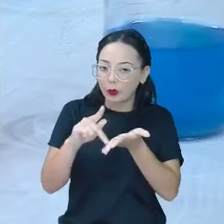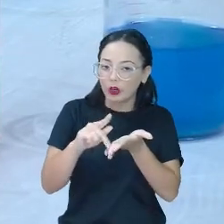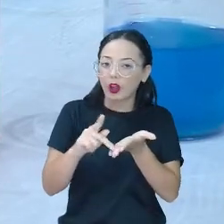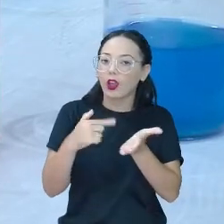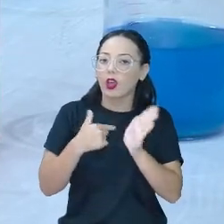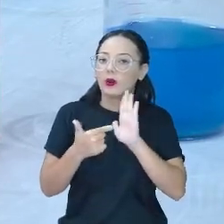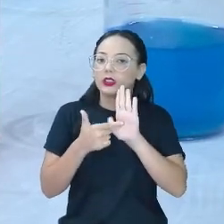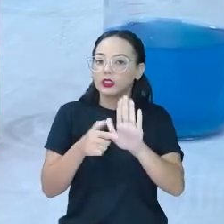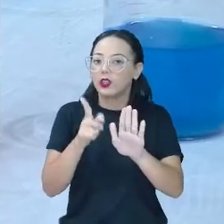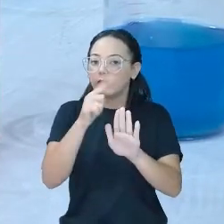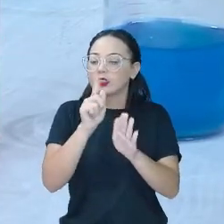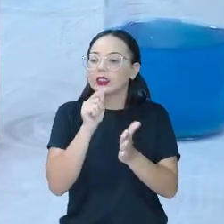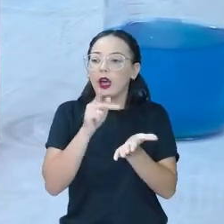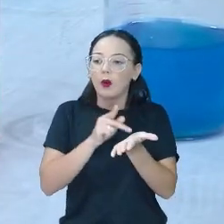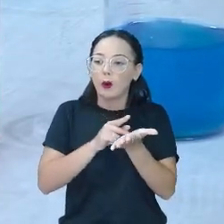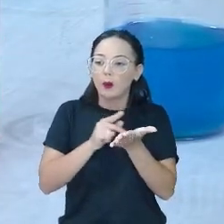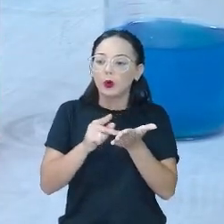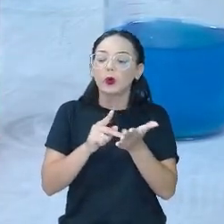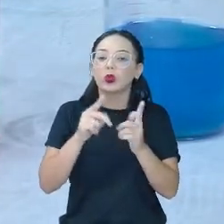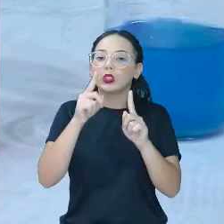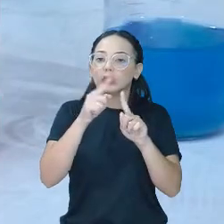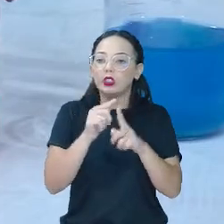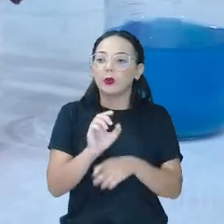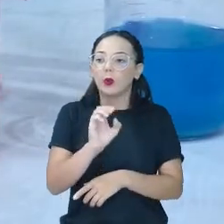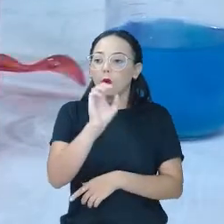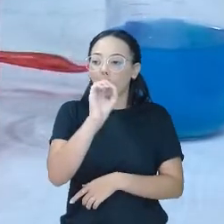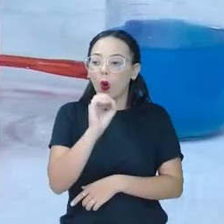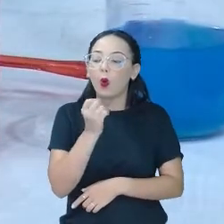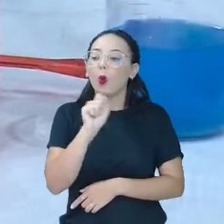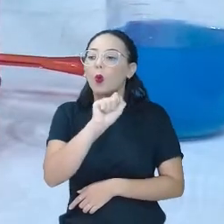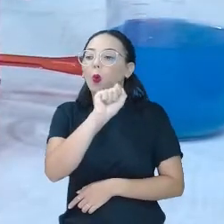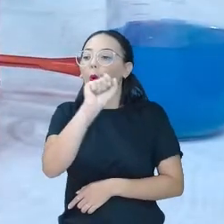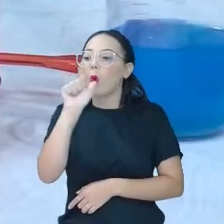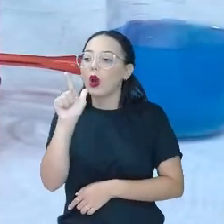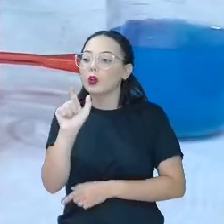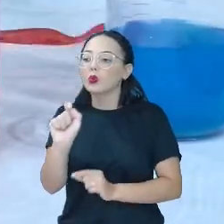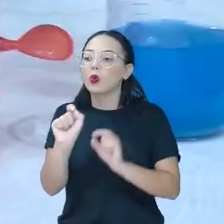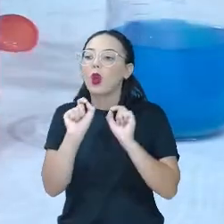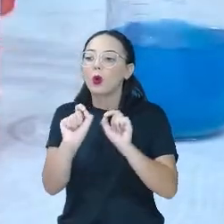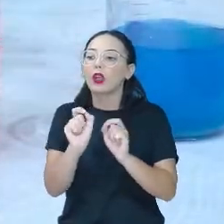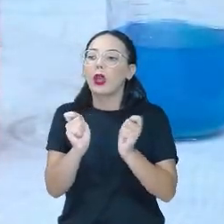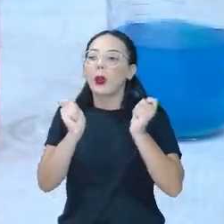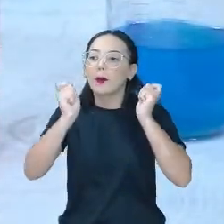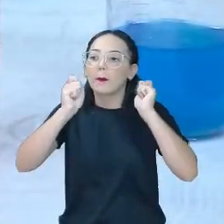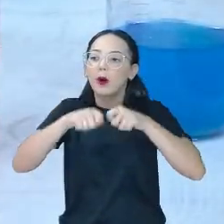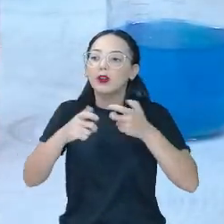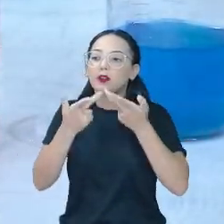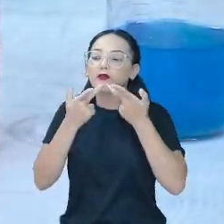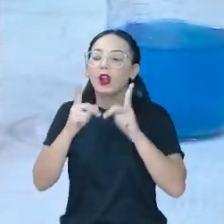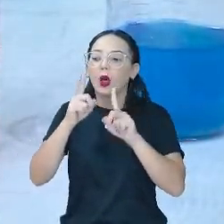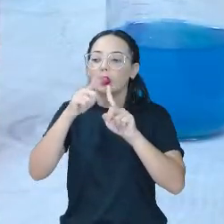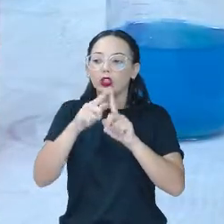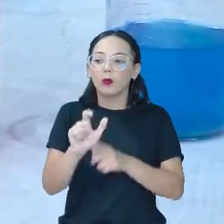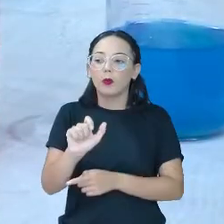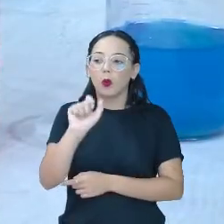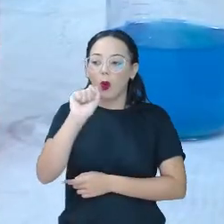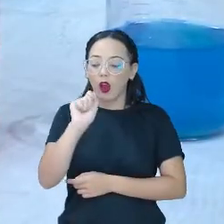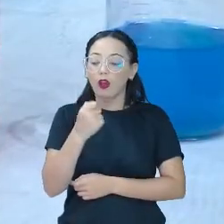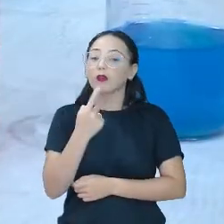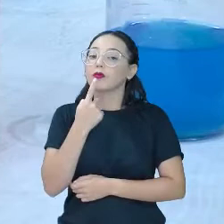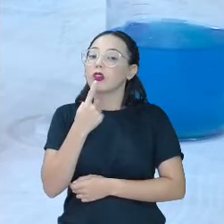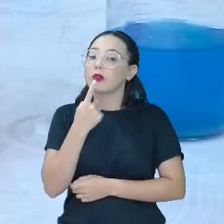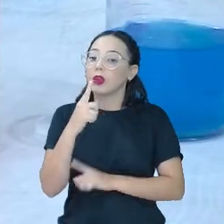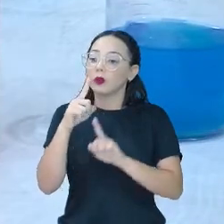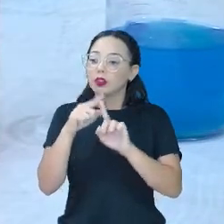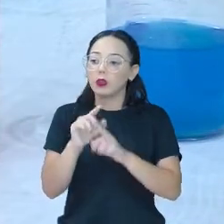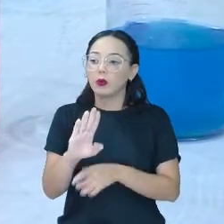estou representando aí o sangue do tipo O. Aqui o azul, né? Eu poderia dizer que era o tipo A. O vermelho,